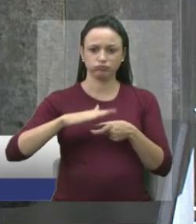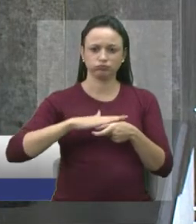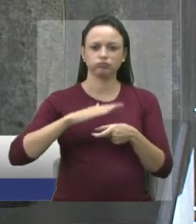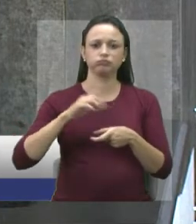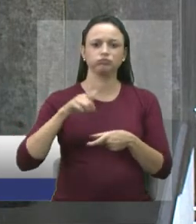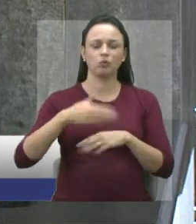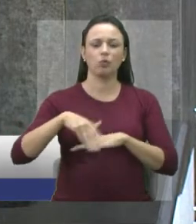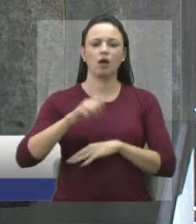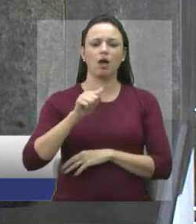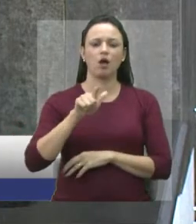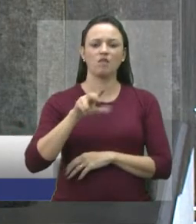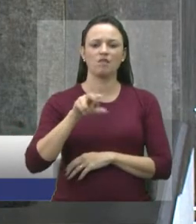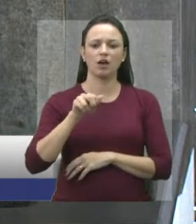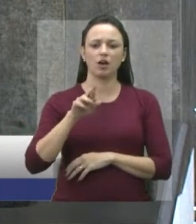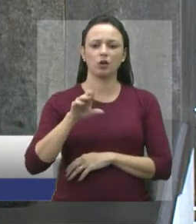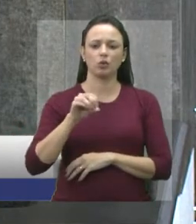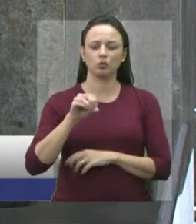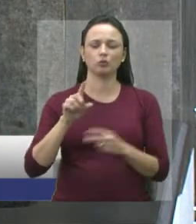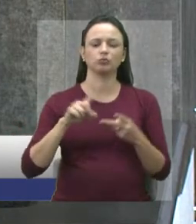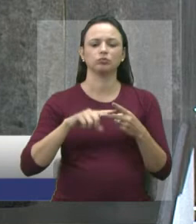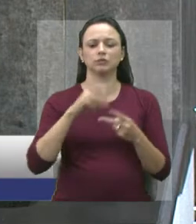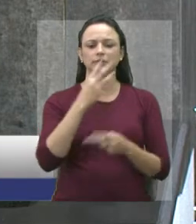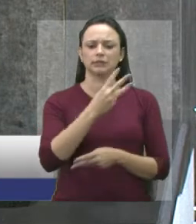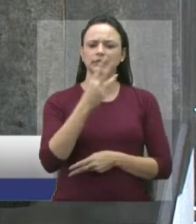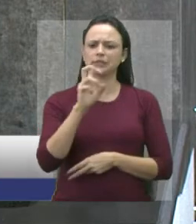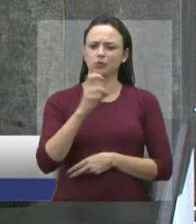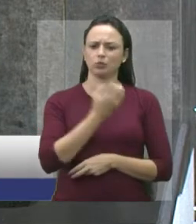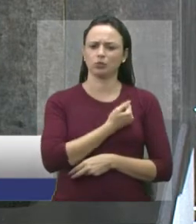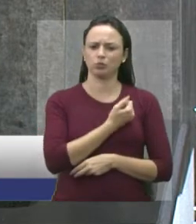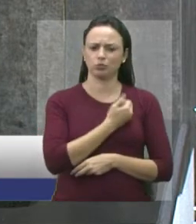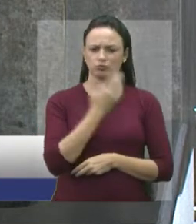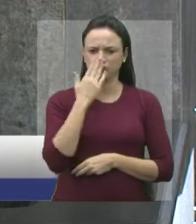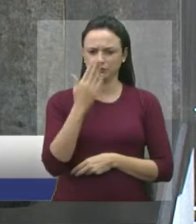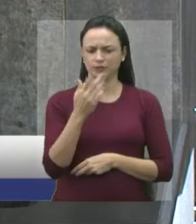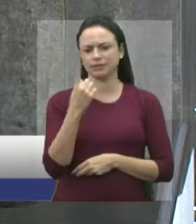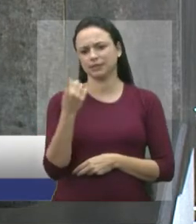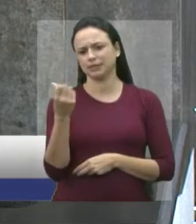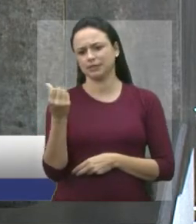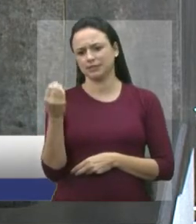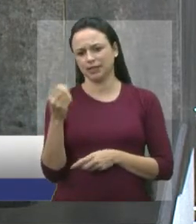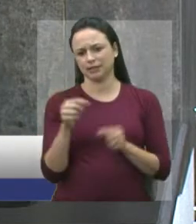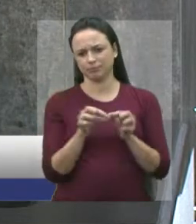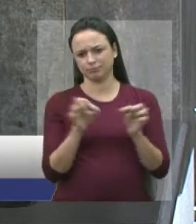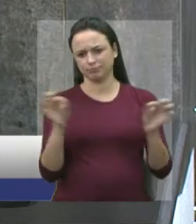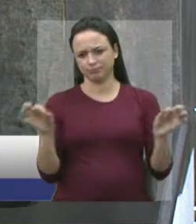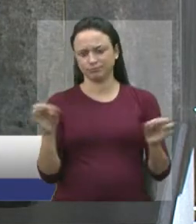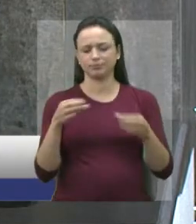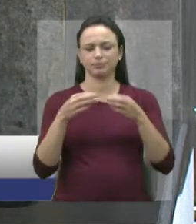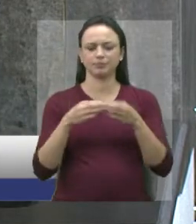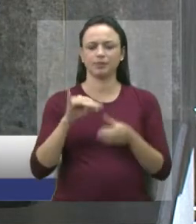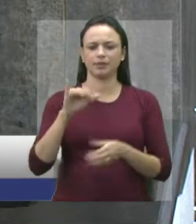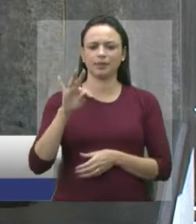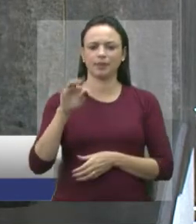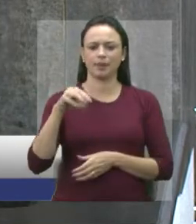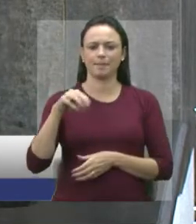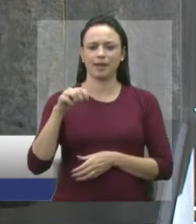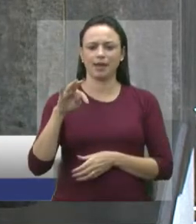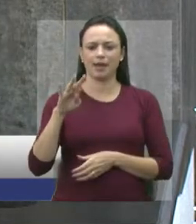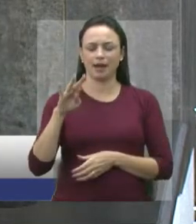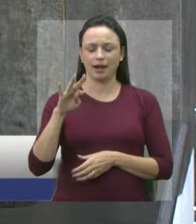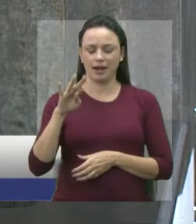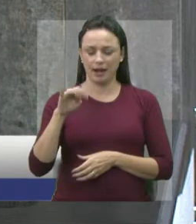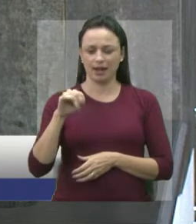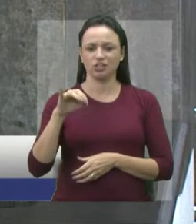Álvaro Souza e Silva, entre os numerais 35 a 160, no Jardim Itamaraty. Aliás, não é só essa rua, todo